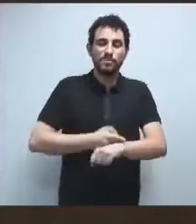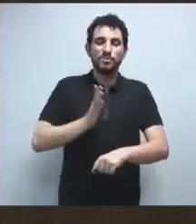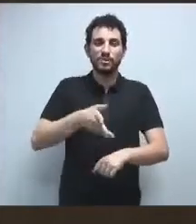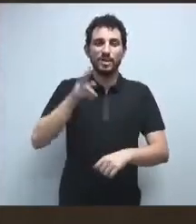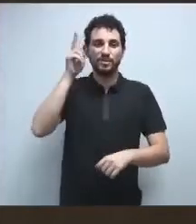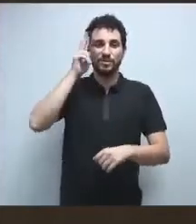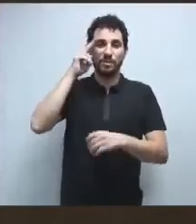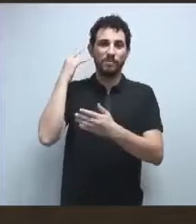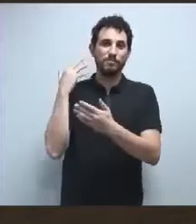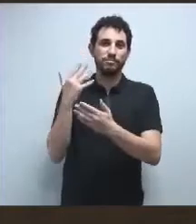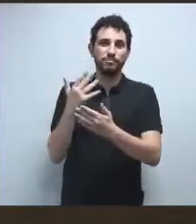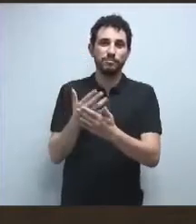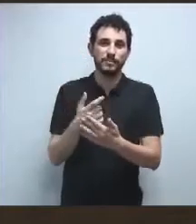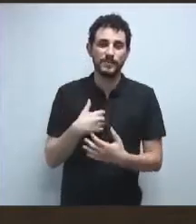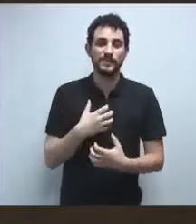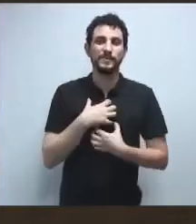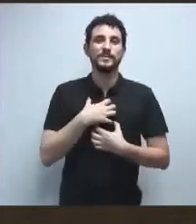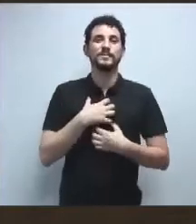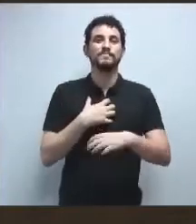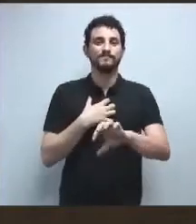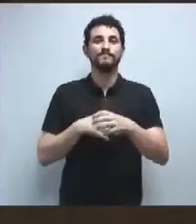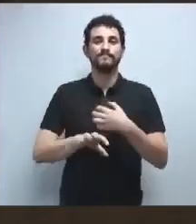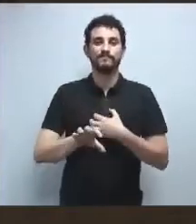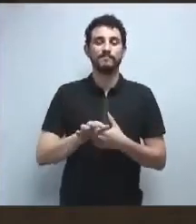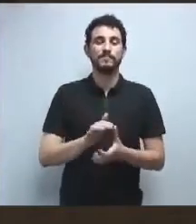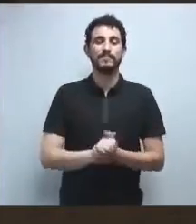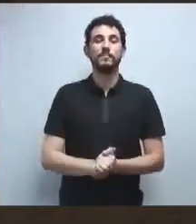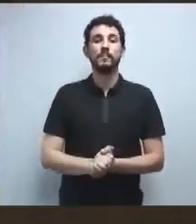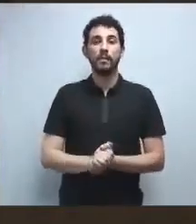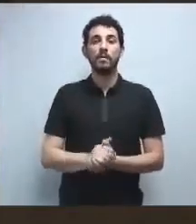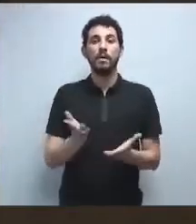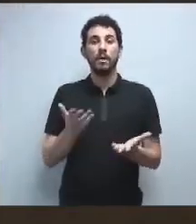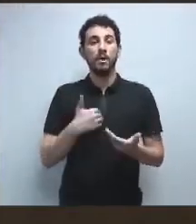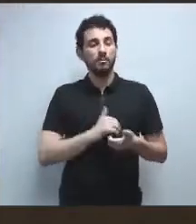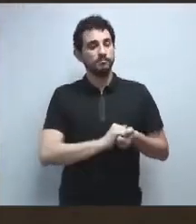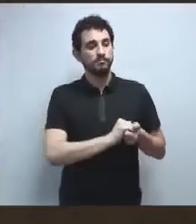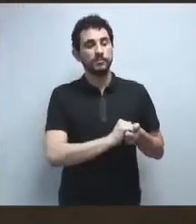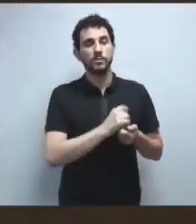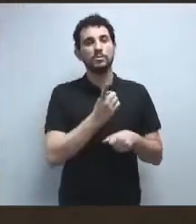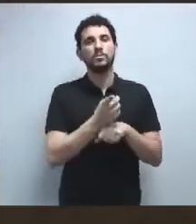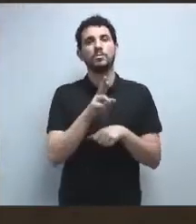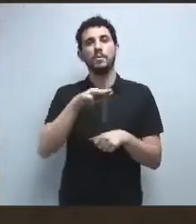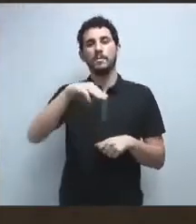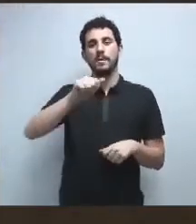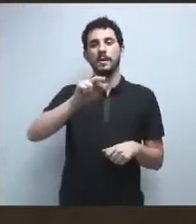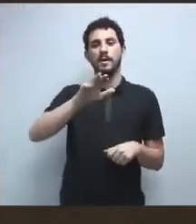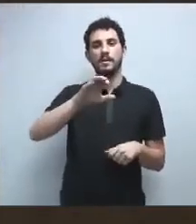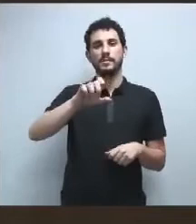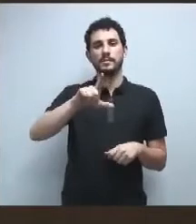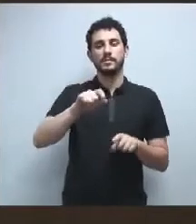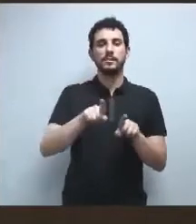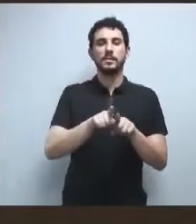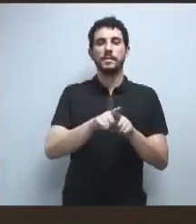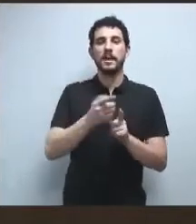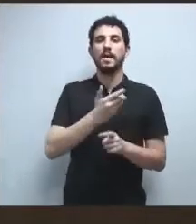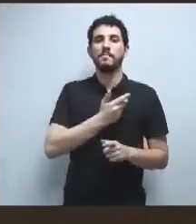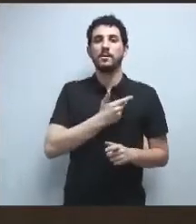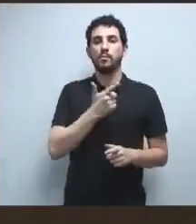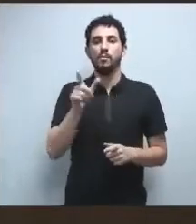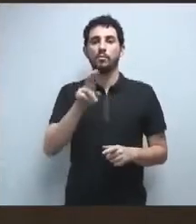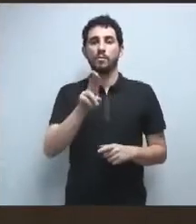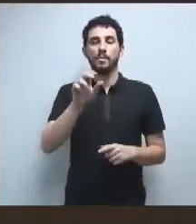hoje eu queria saudar o doutor marcelo quero saudar o meu grande amigo alice de junqueiro